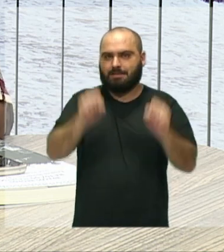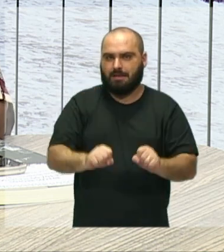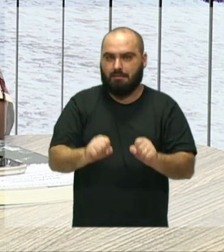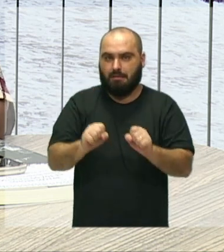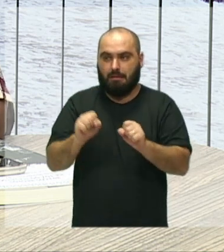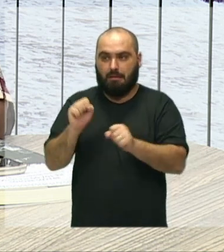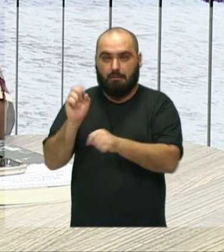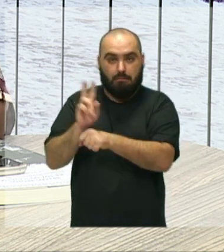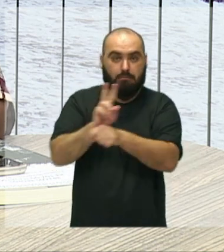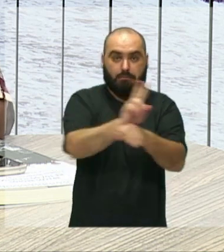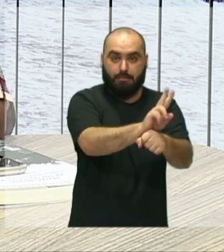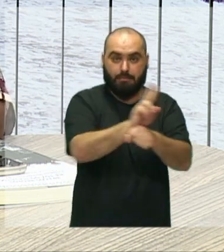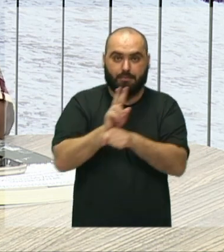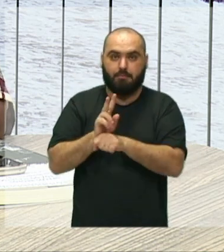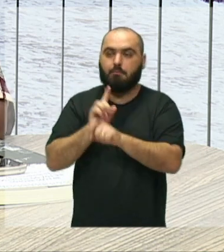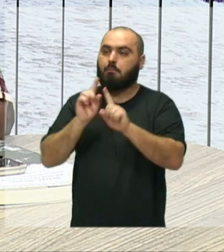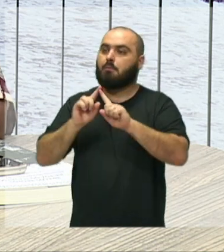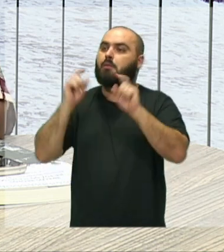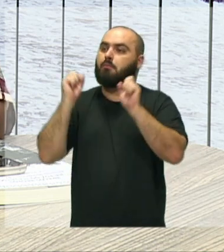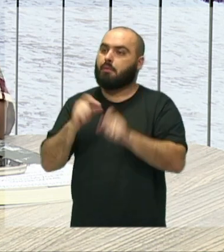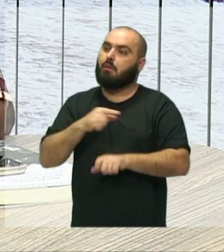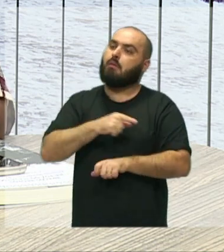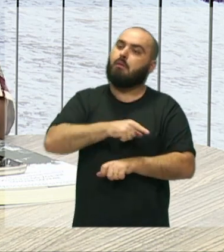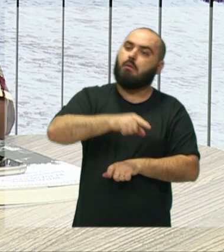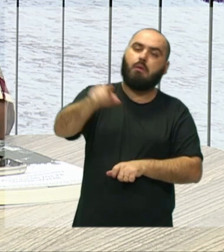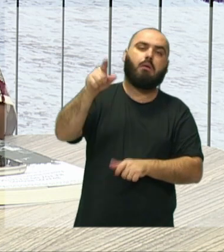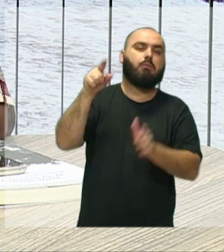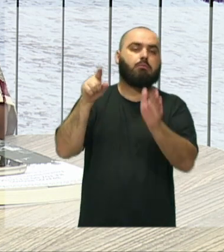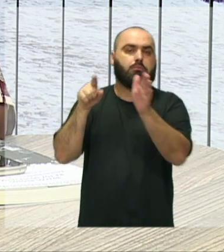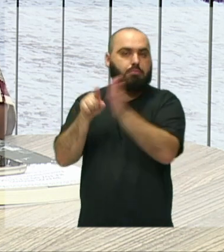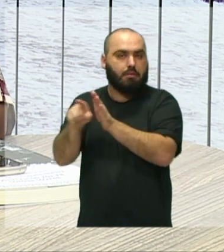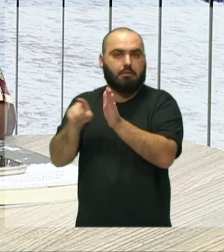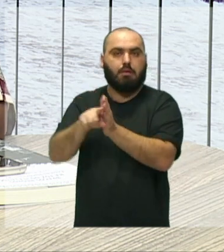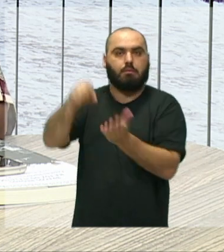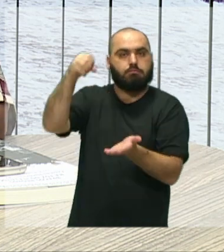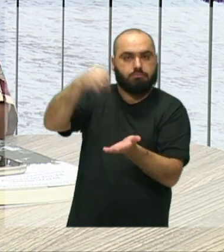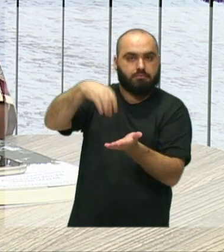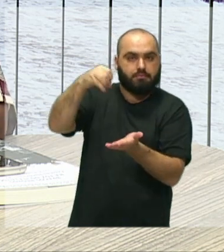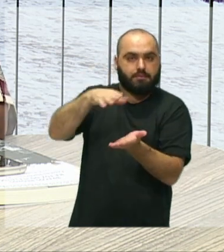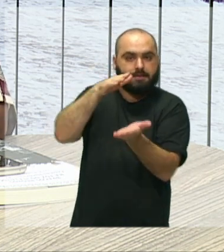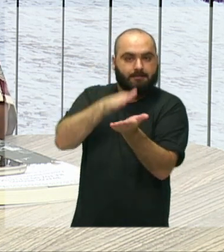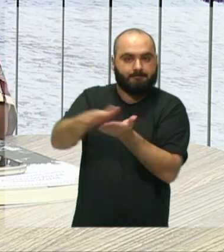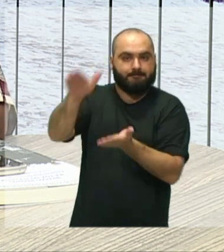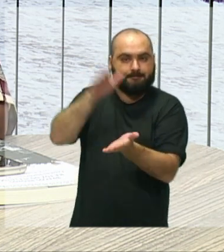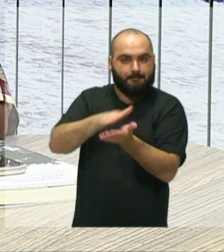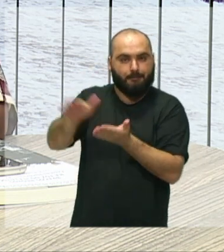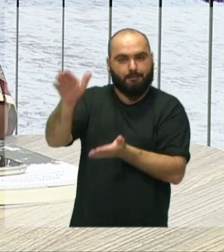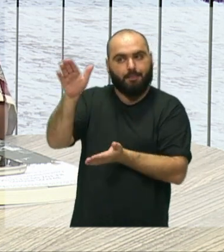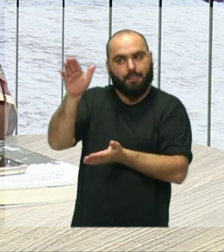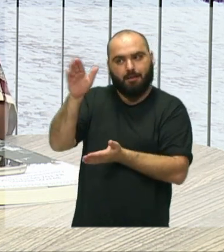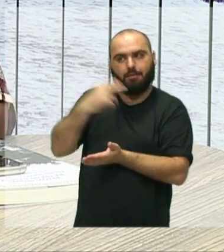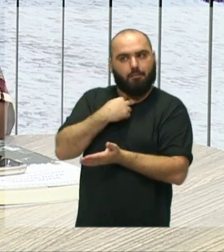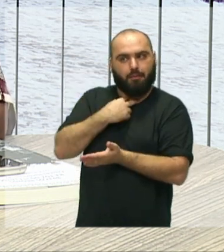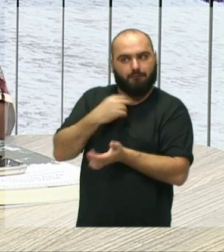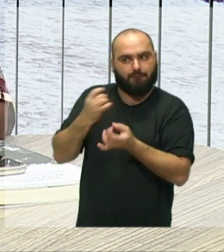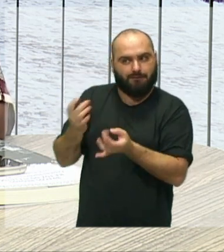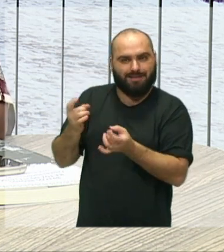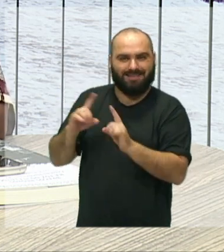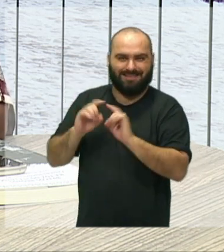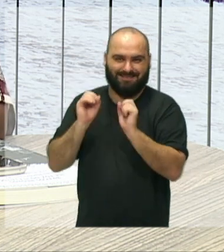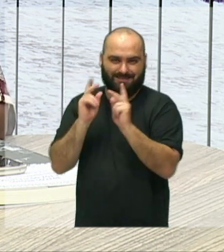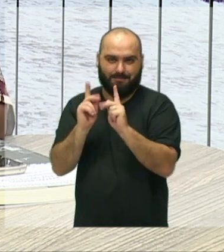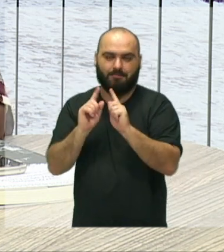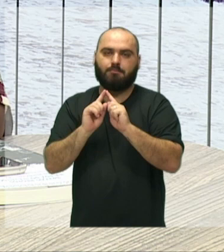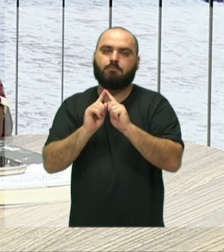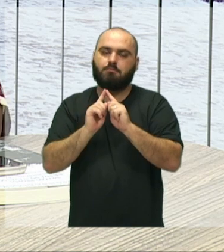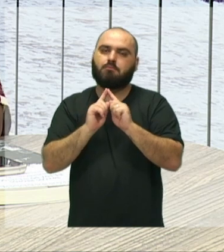empréstimos, mas pode ir lá pesquisar, xerocar, desde que não seja para fazer comércio, né? Então, nós temos